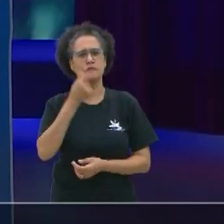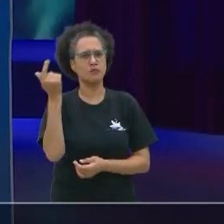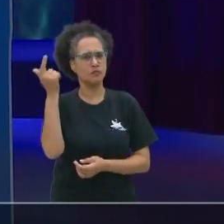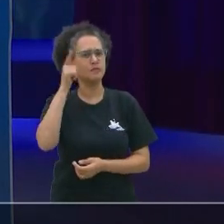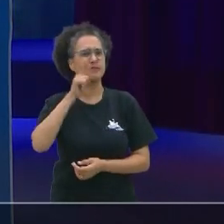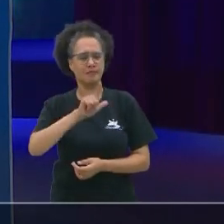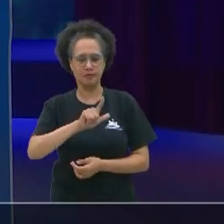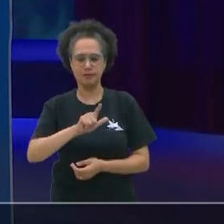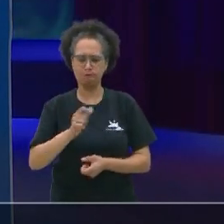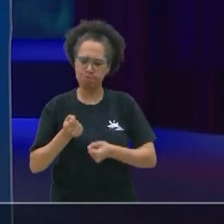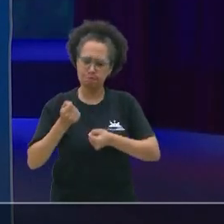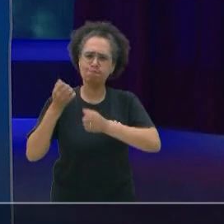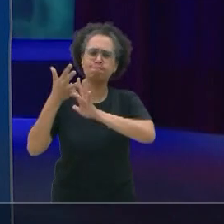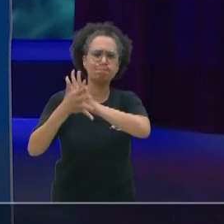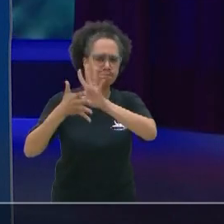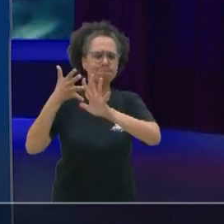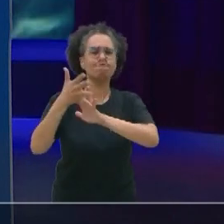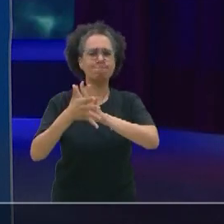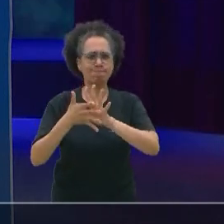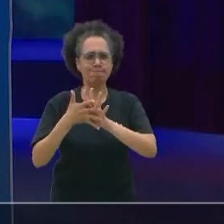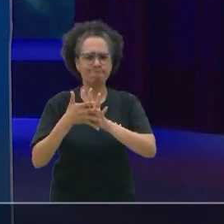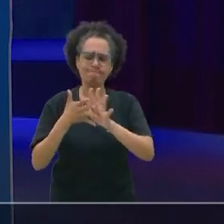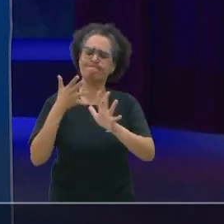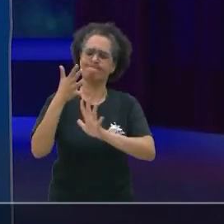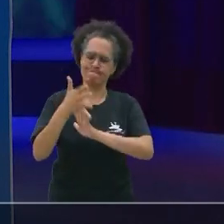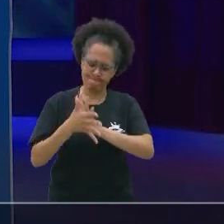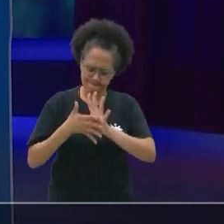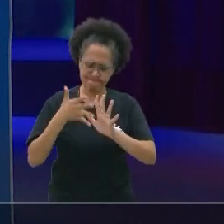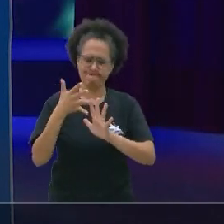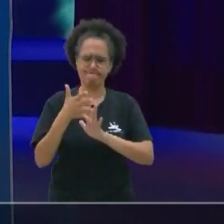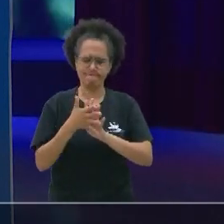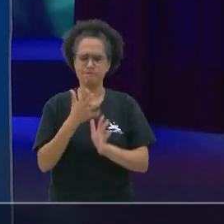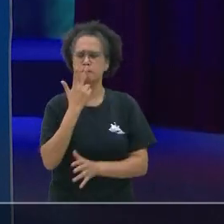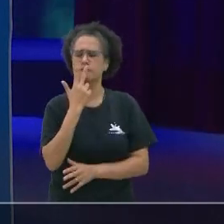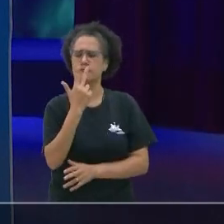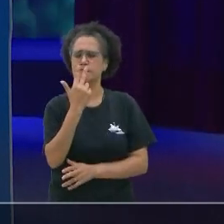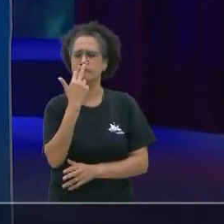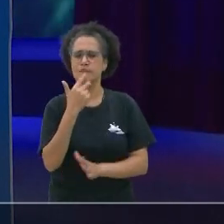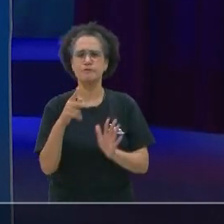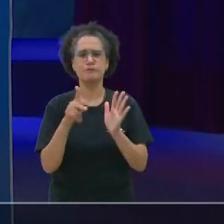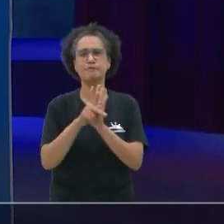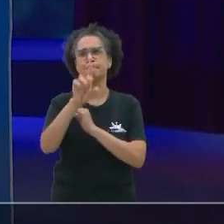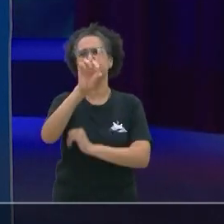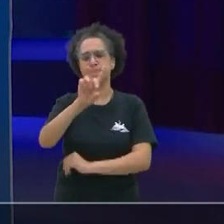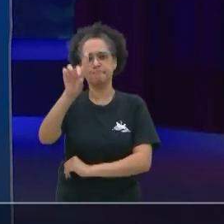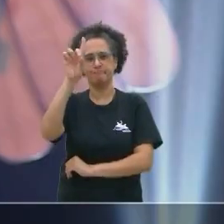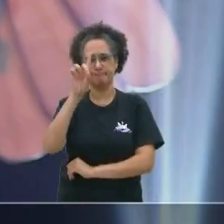possamos falar. Falar a língua de Deus.